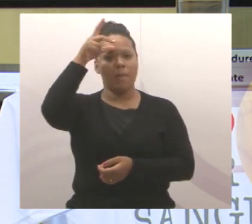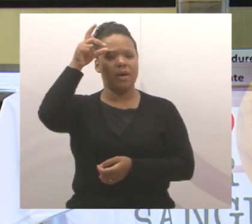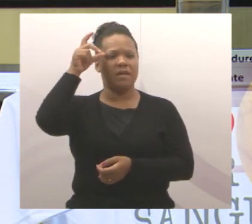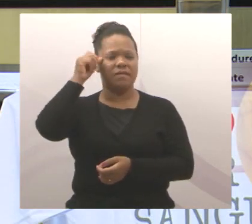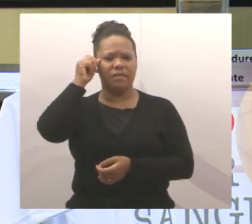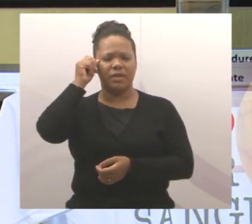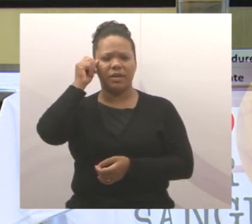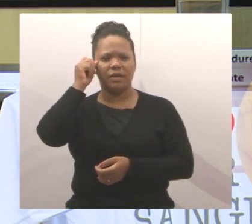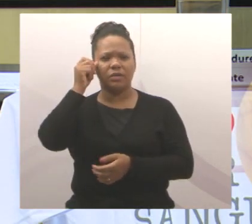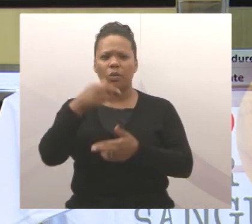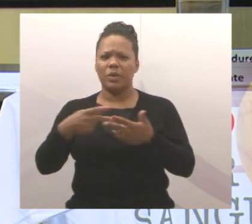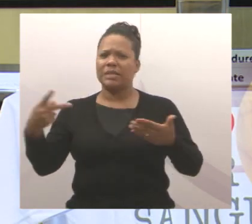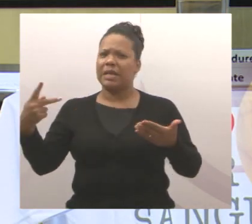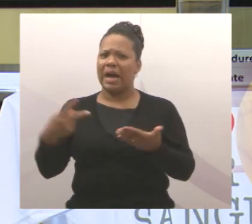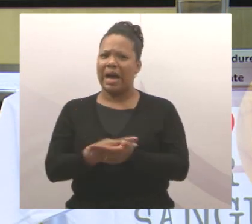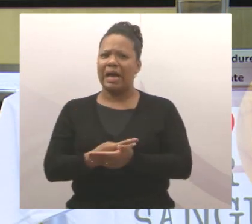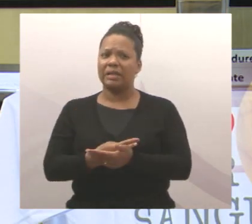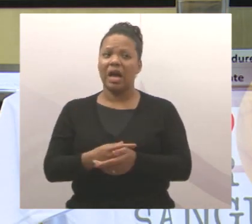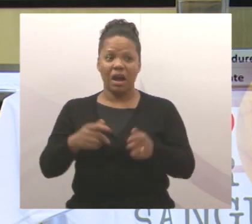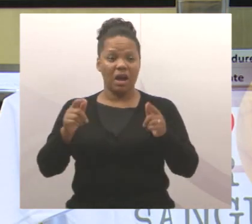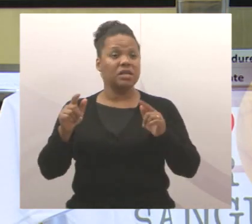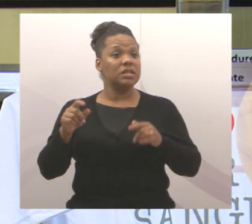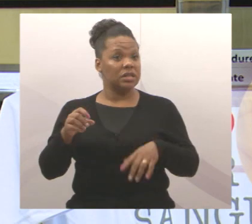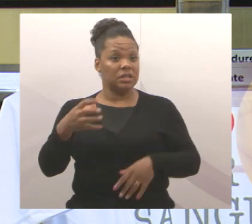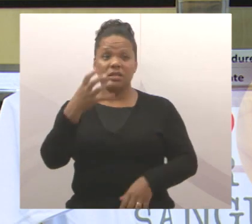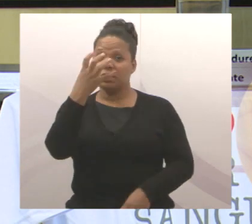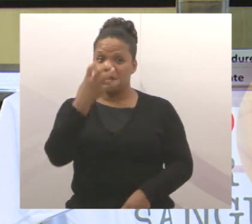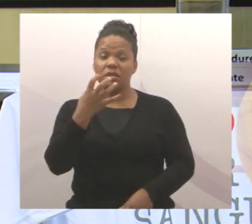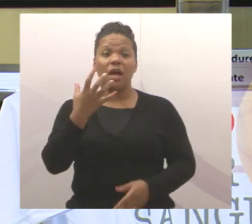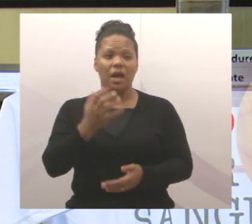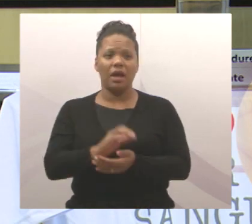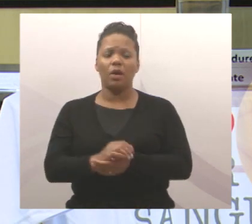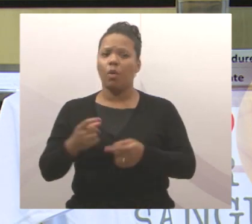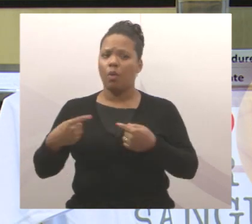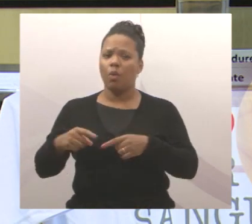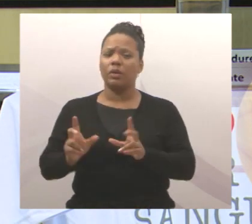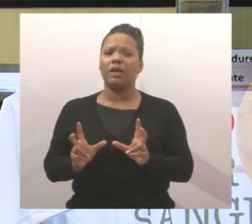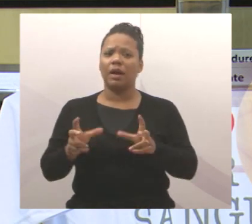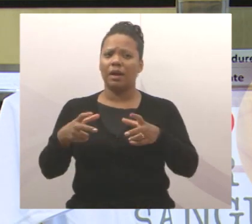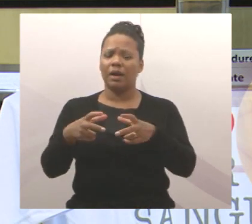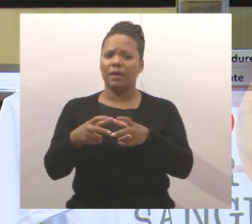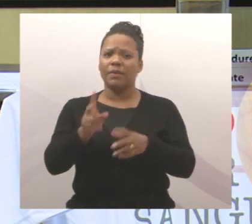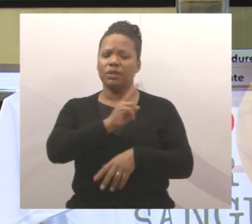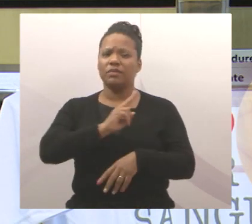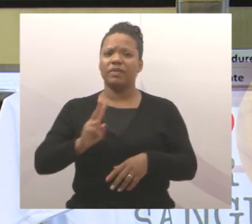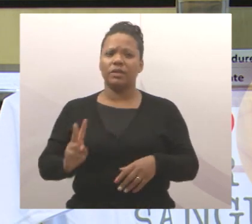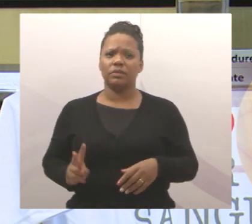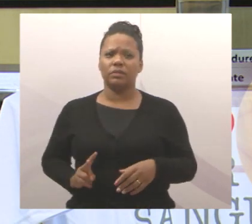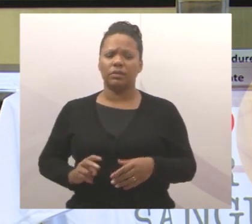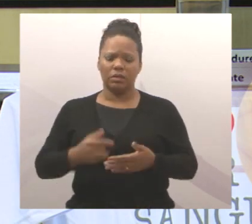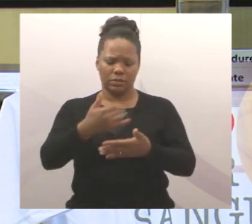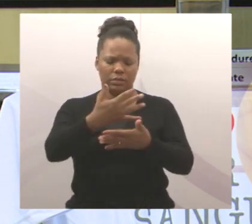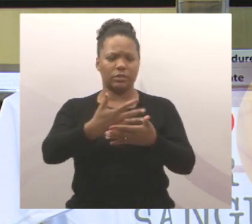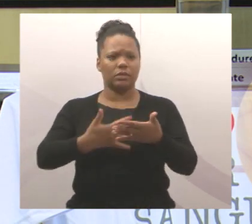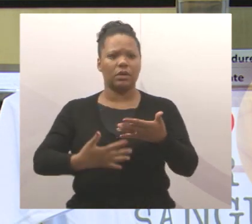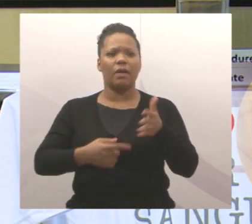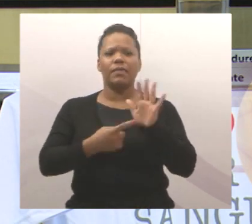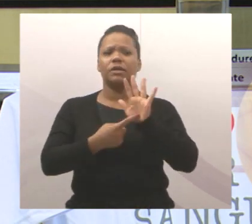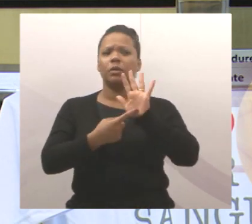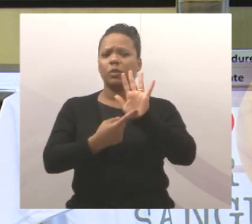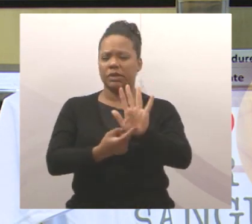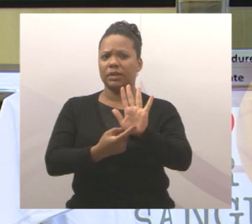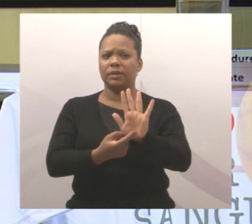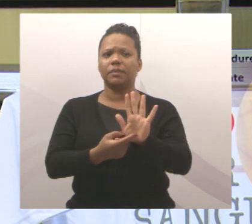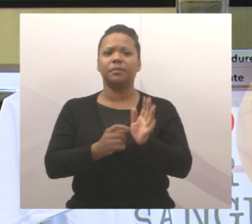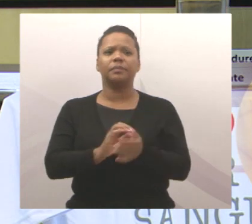político-administrativa grave, sujeita a apuração e sanção pela Câmara Municipal de Vereadores, conforme restará demonstrado a